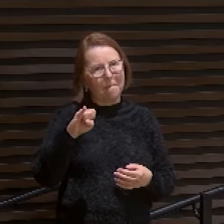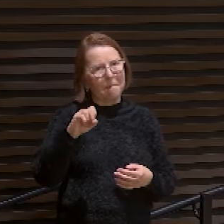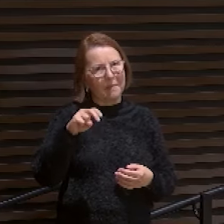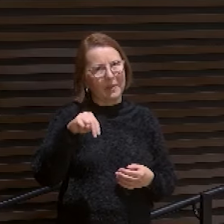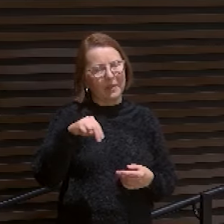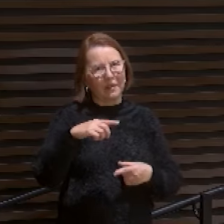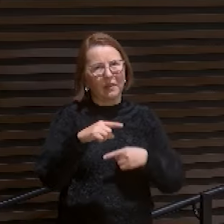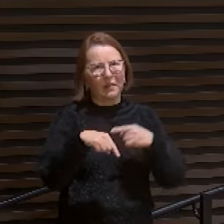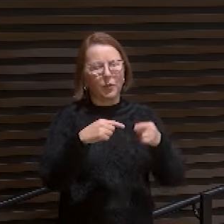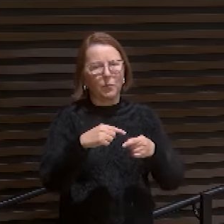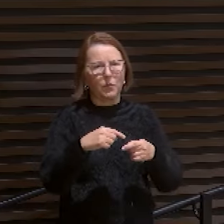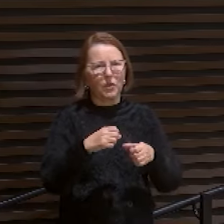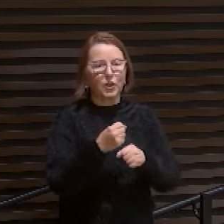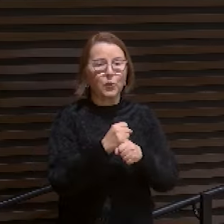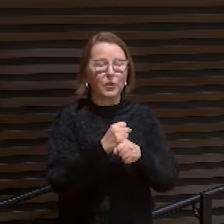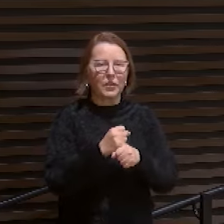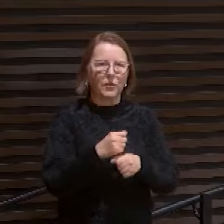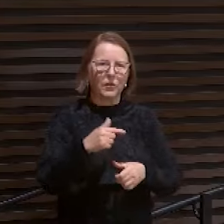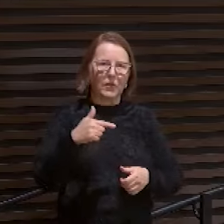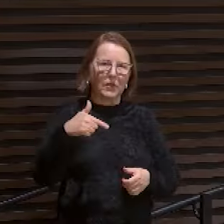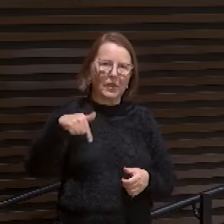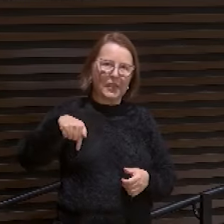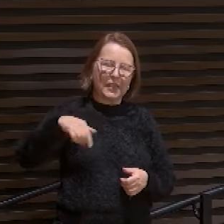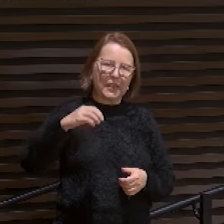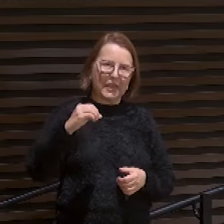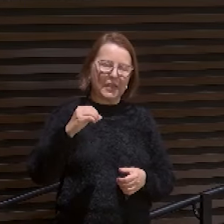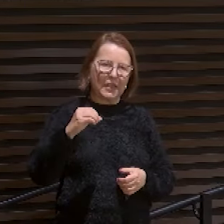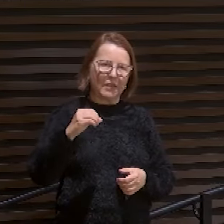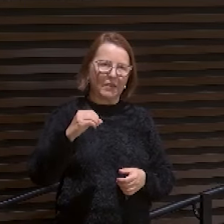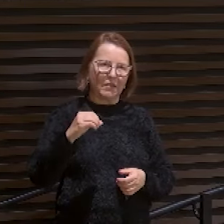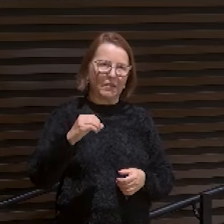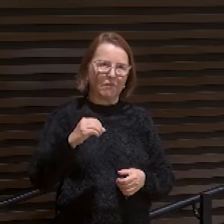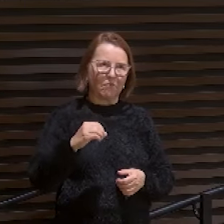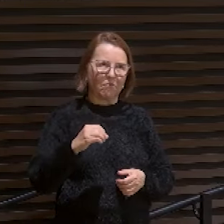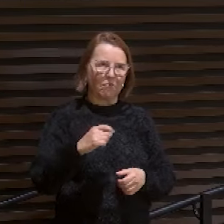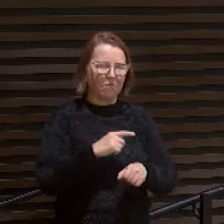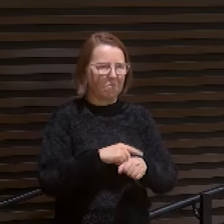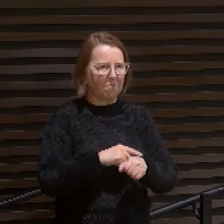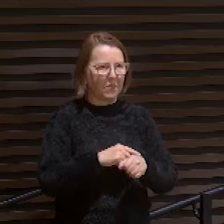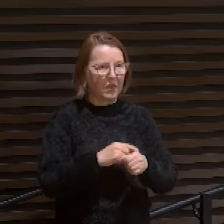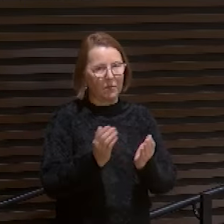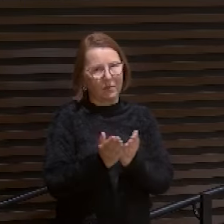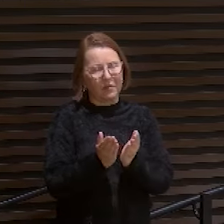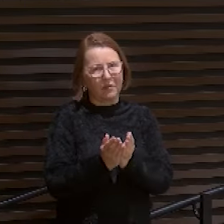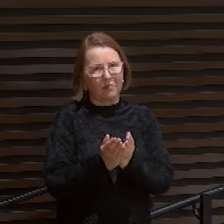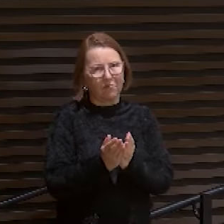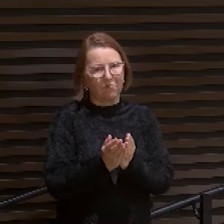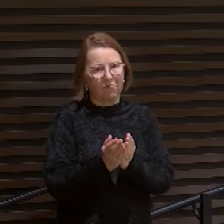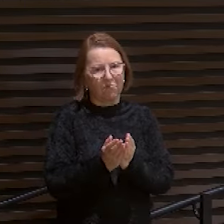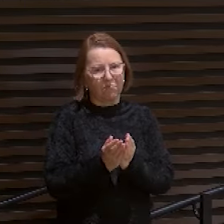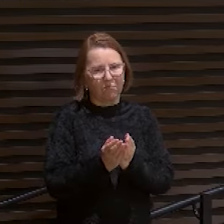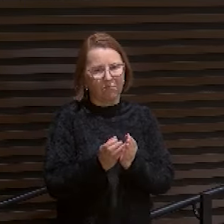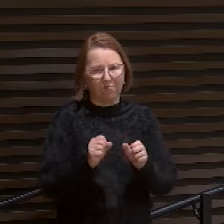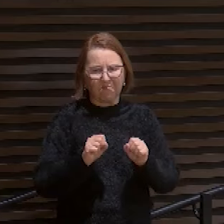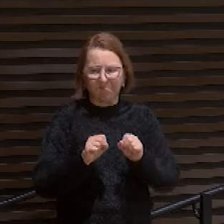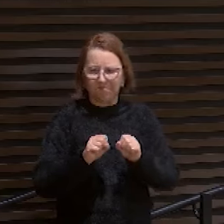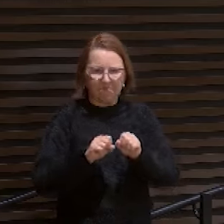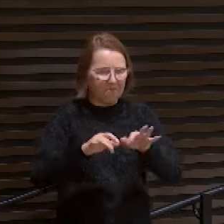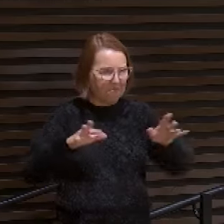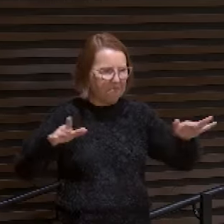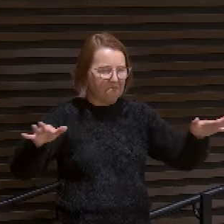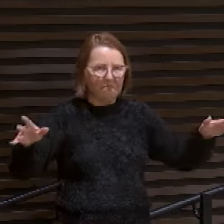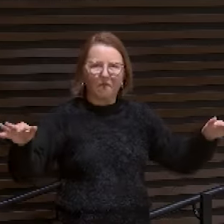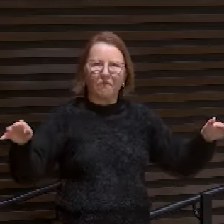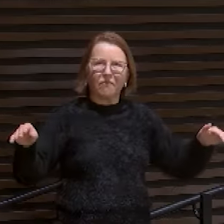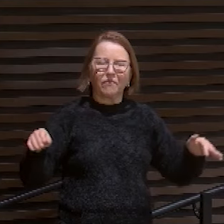depois do ano 70 da era cristã? Foram espalhadas. Os sefaradis,